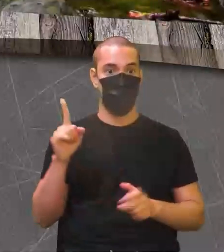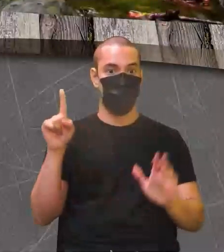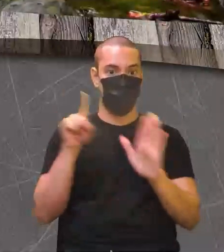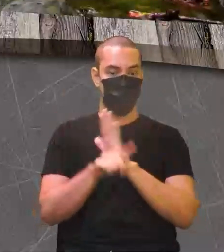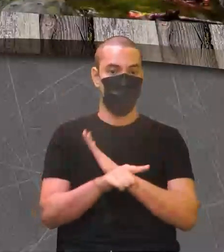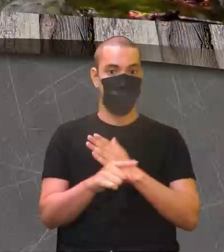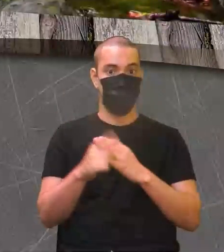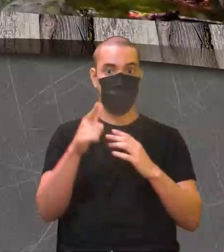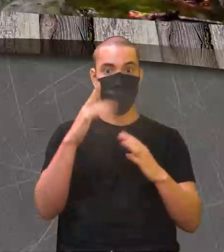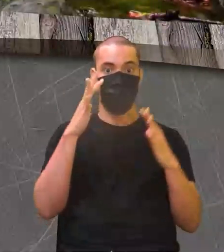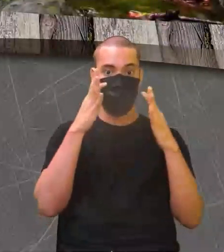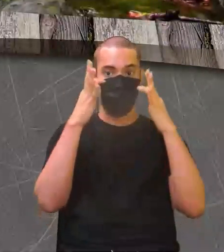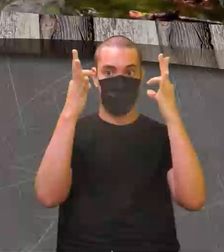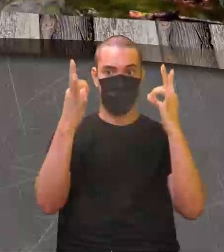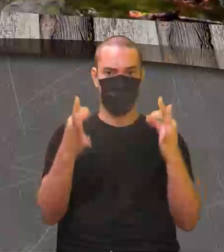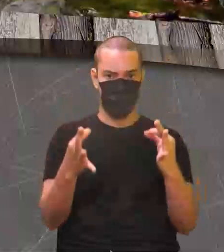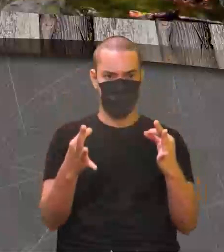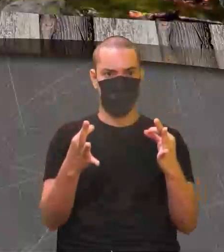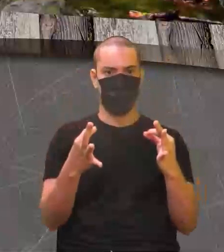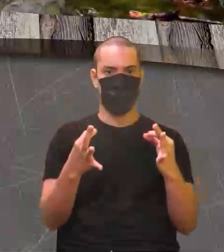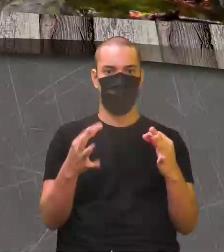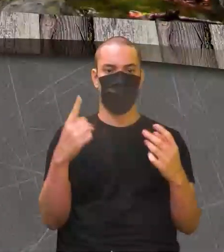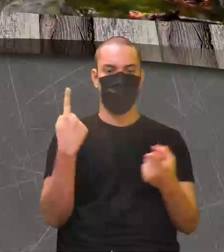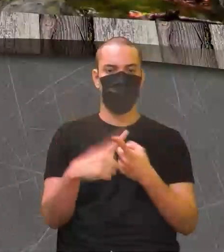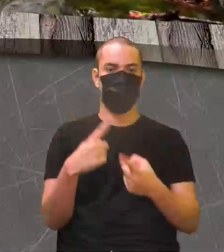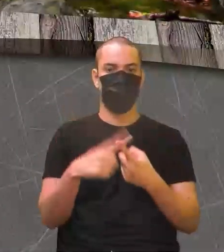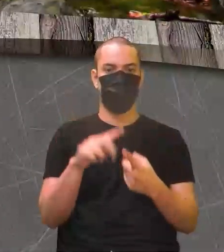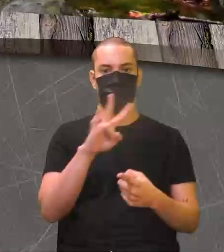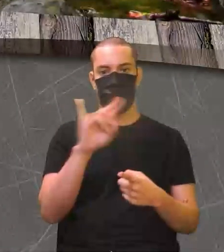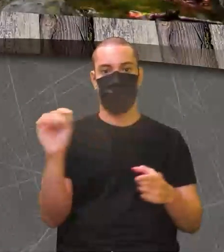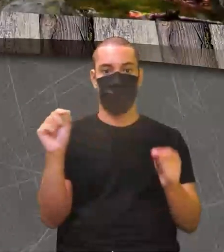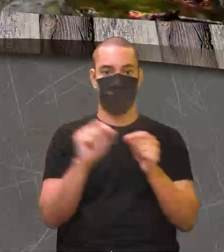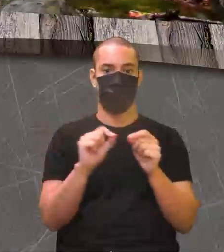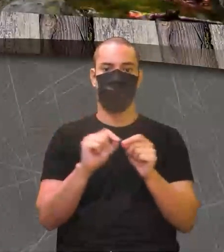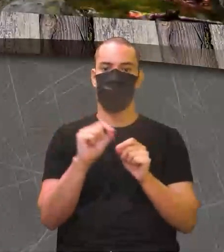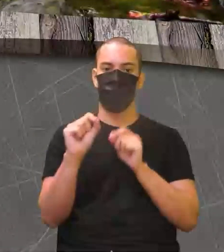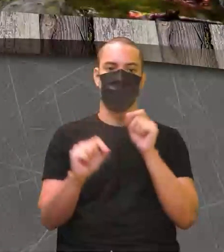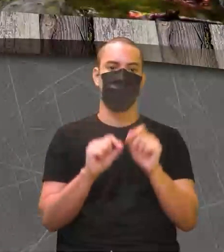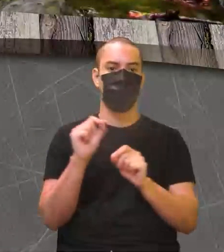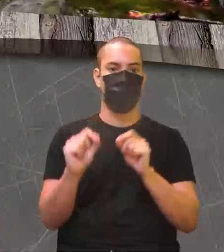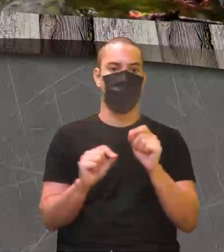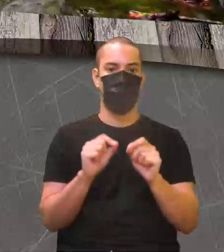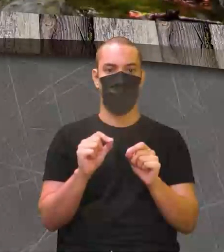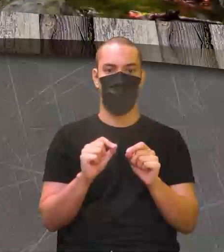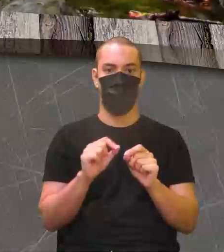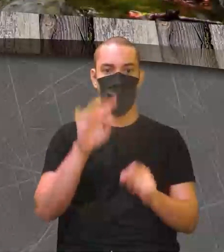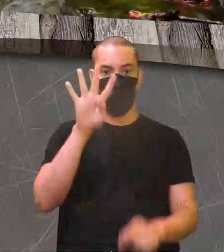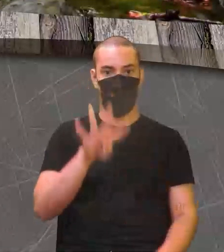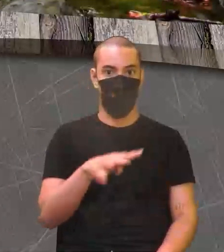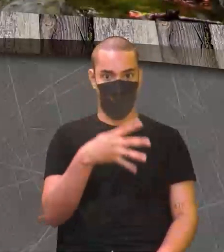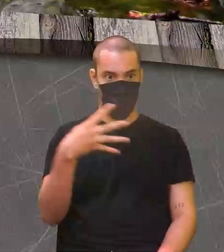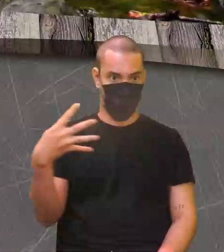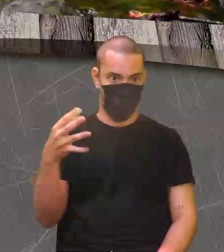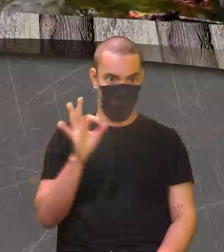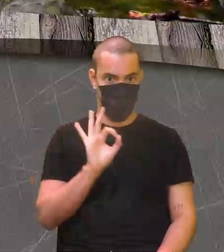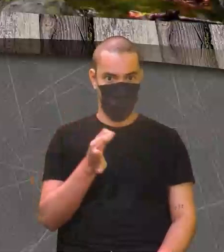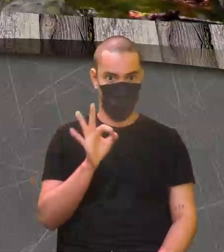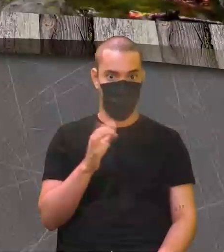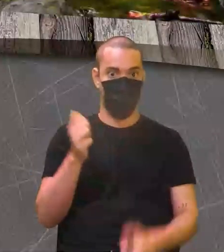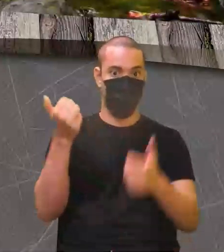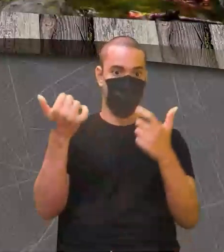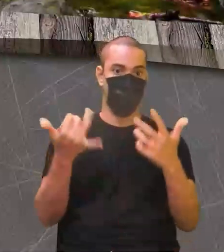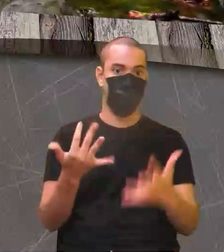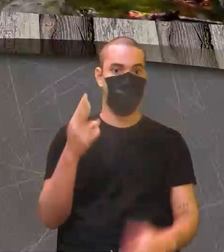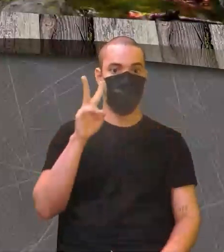questão, você tem que prestar muita atenção quando você vai montar. O que, que eu vou montar, prof? O heredogramazinho. Você está falando de